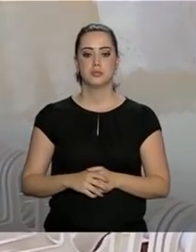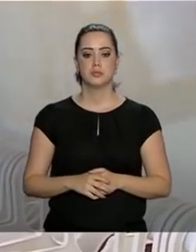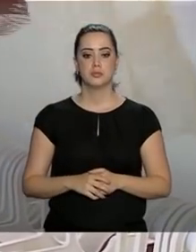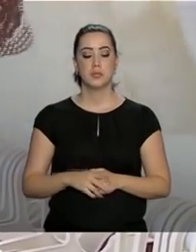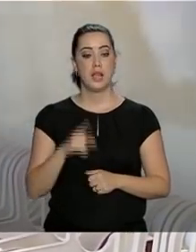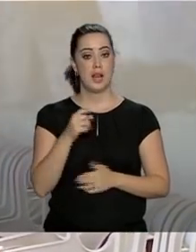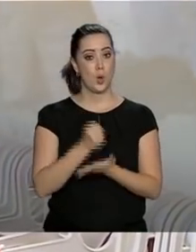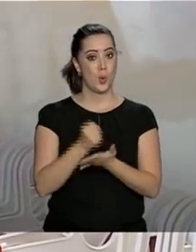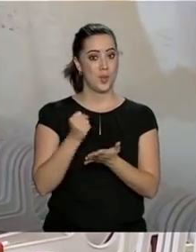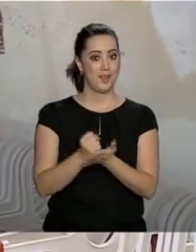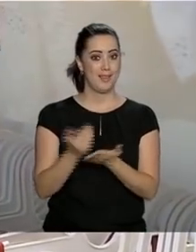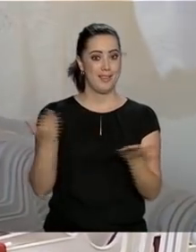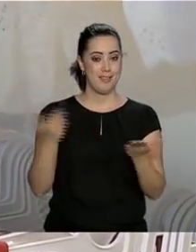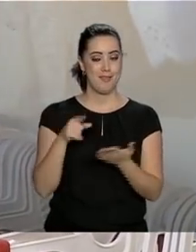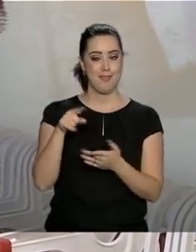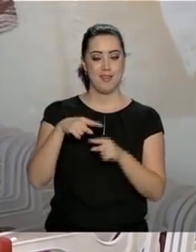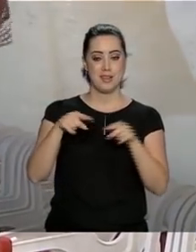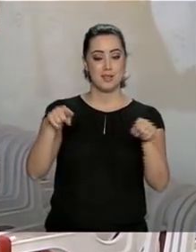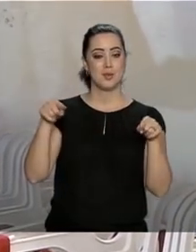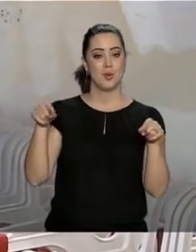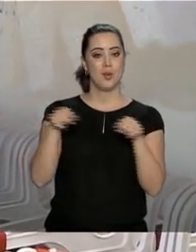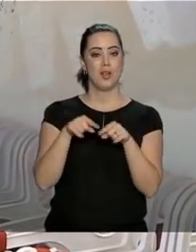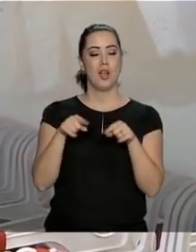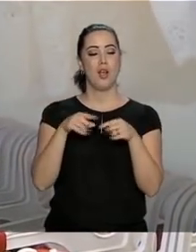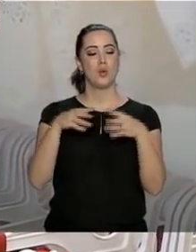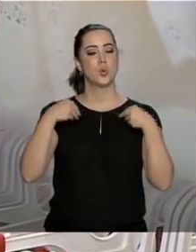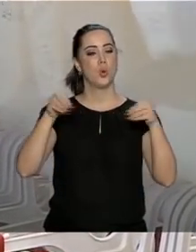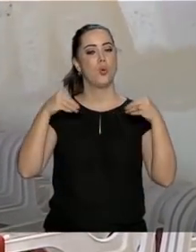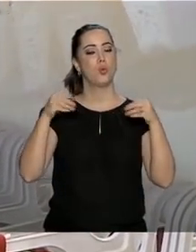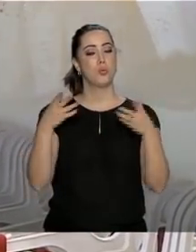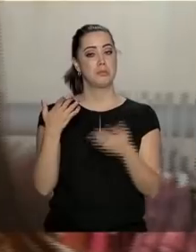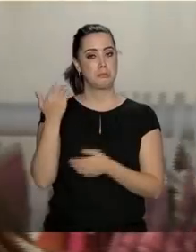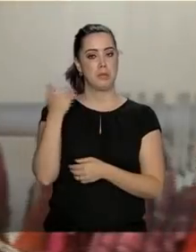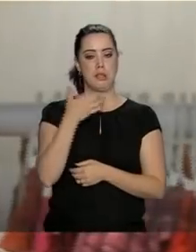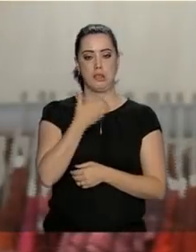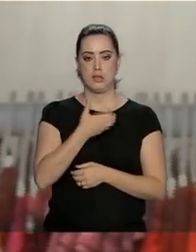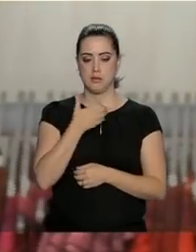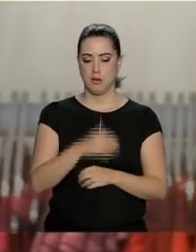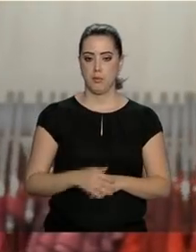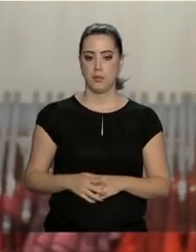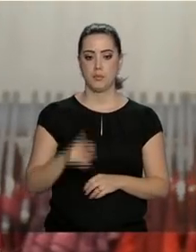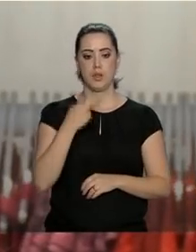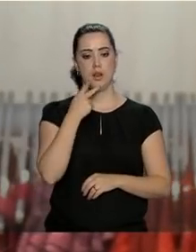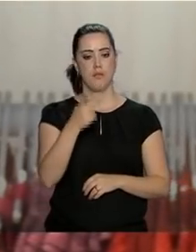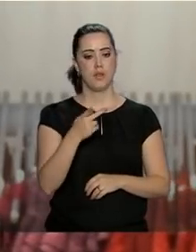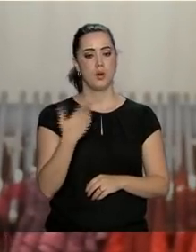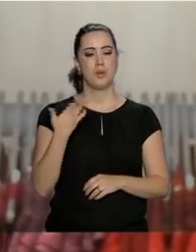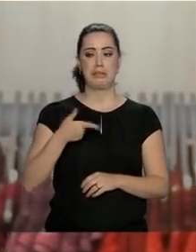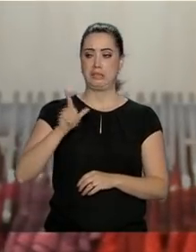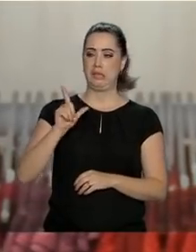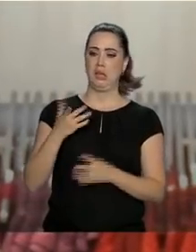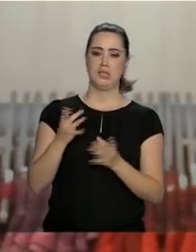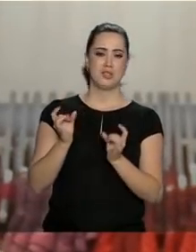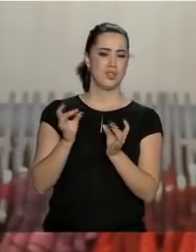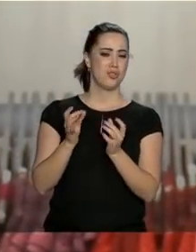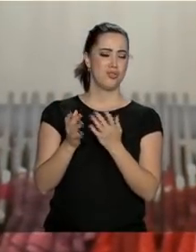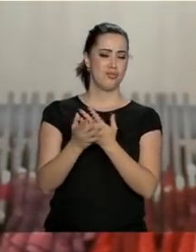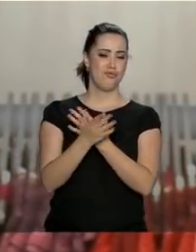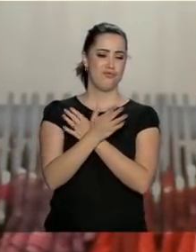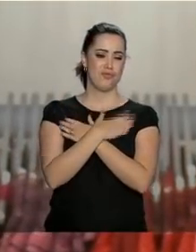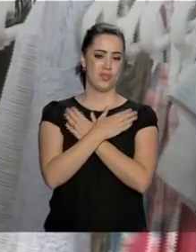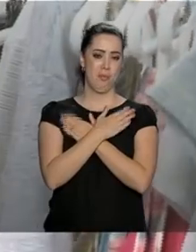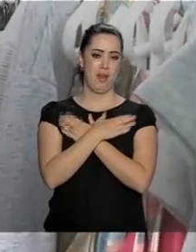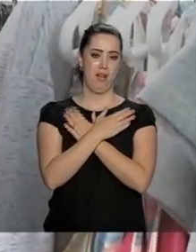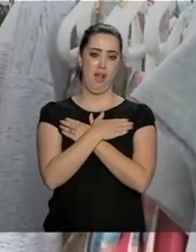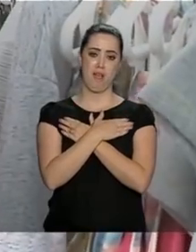Luciana foi contratada nesta loja de roupas íntimas em Brasília em dezembro. A vendedora conta que estava desempregada há um ano e